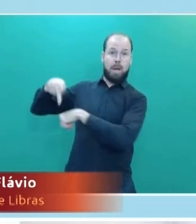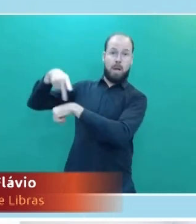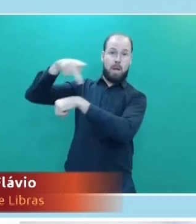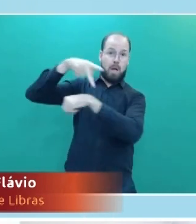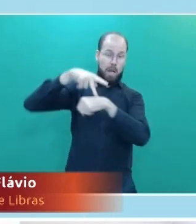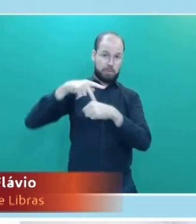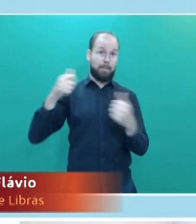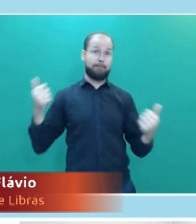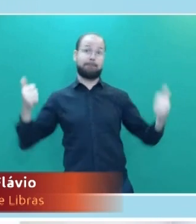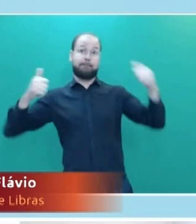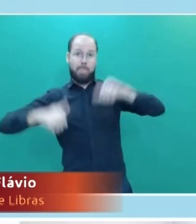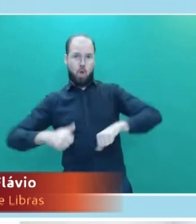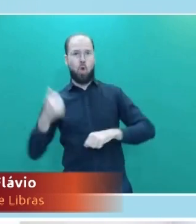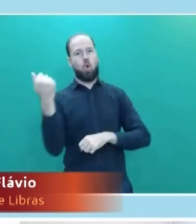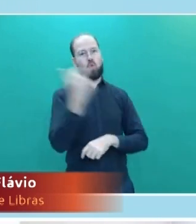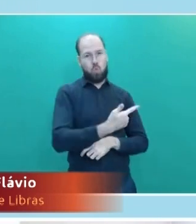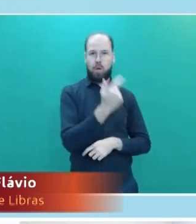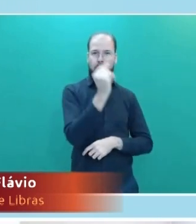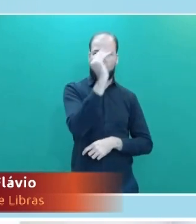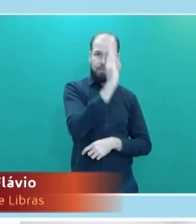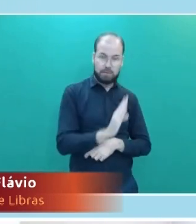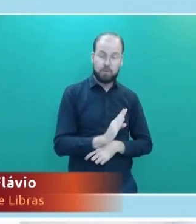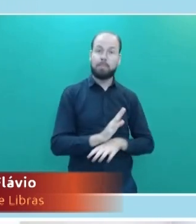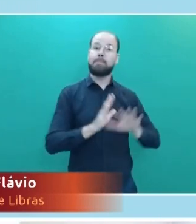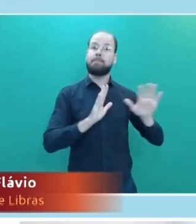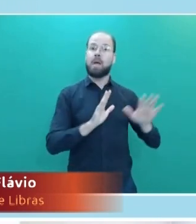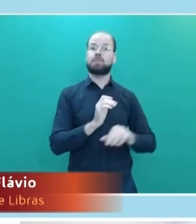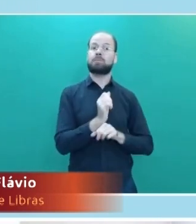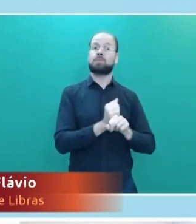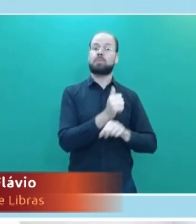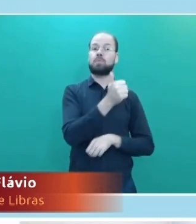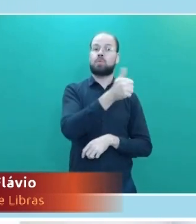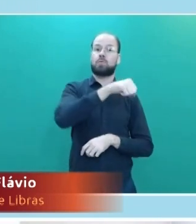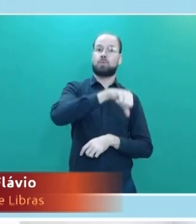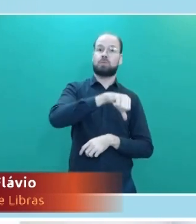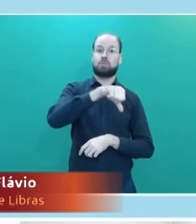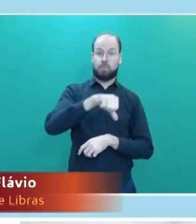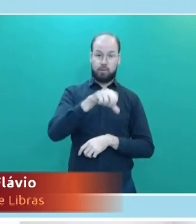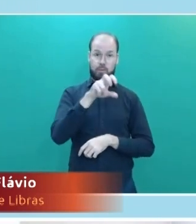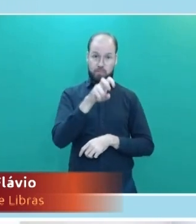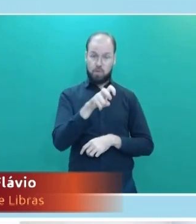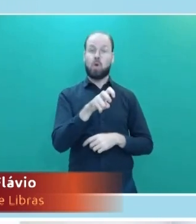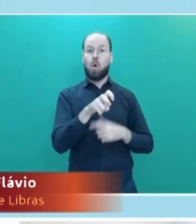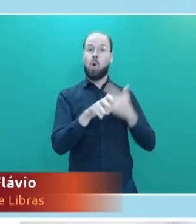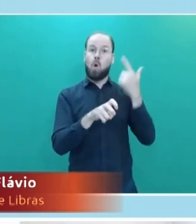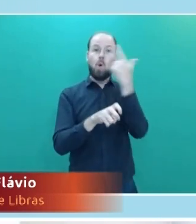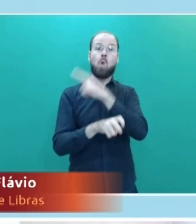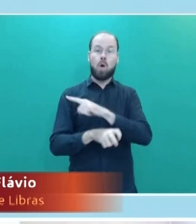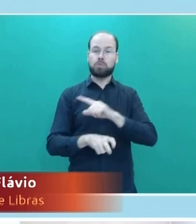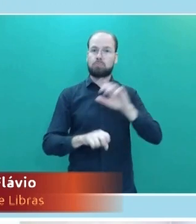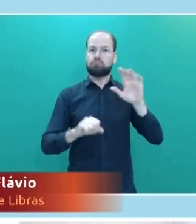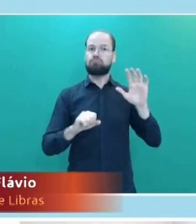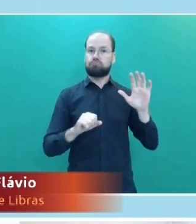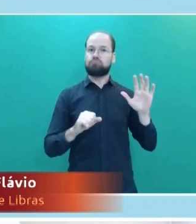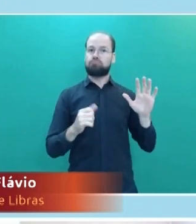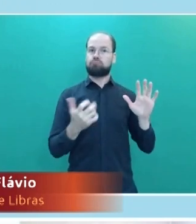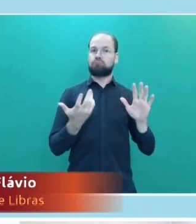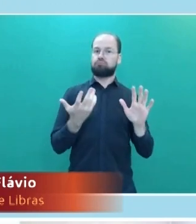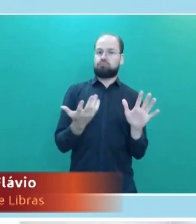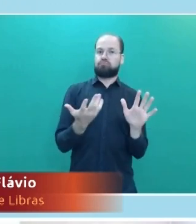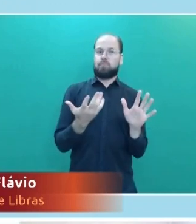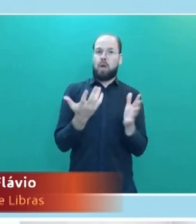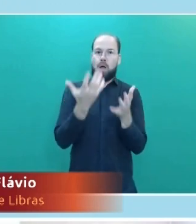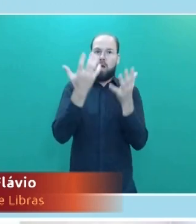tem tido, desde 95, a coragem de olhar essa situação na cara e